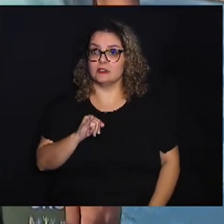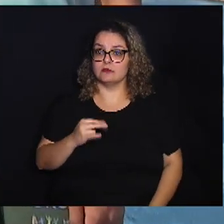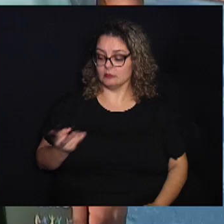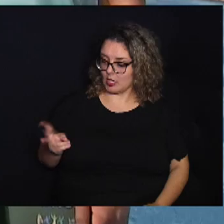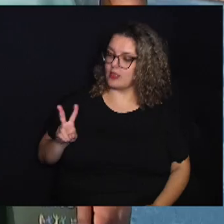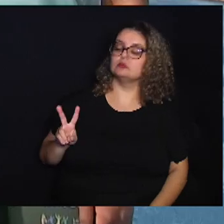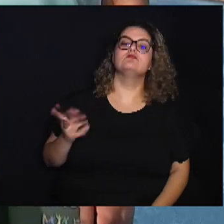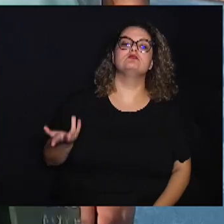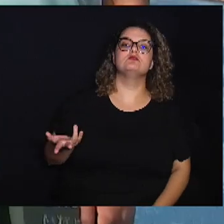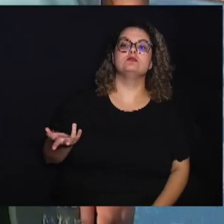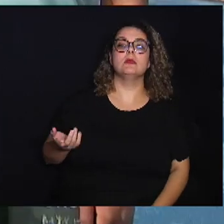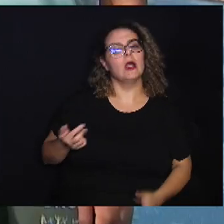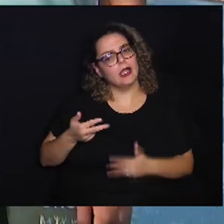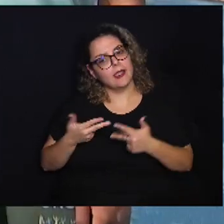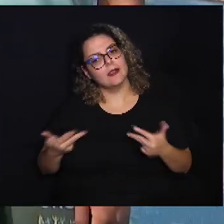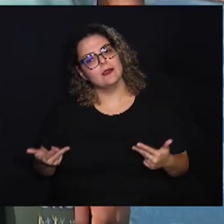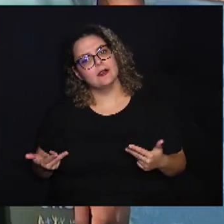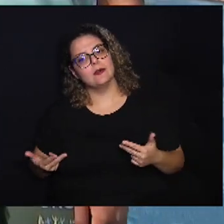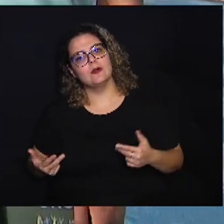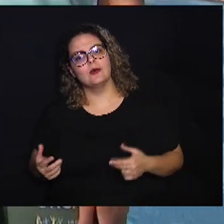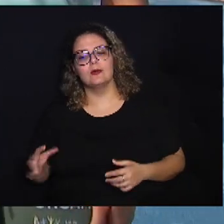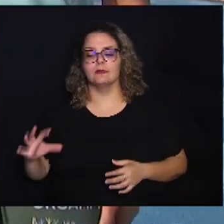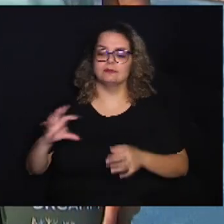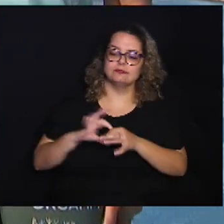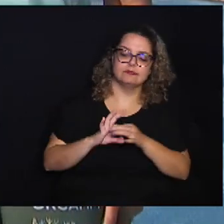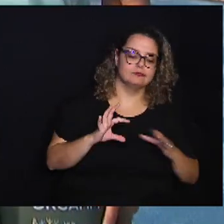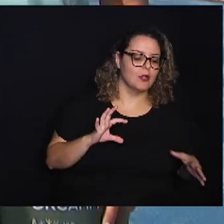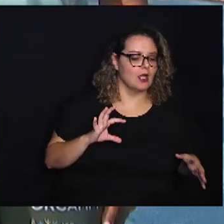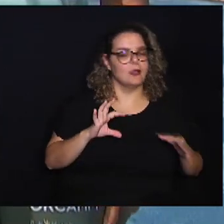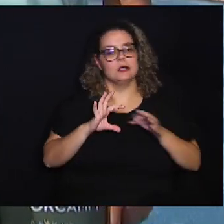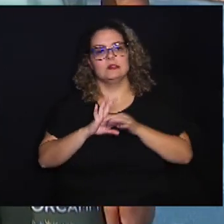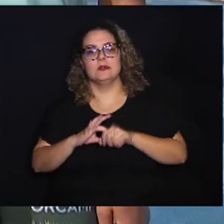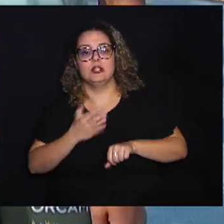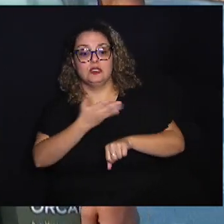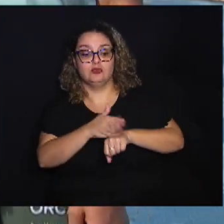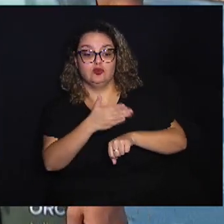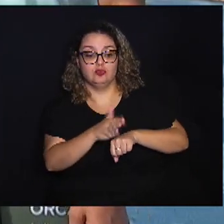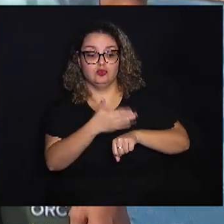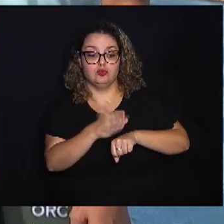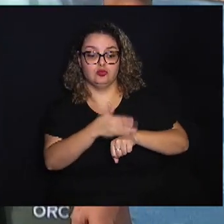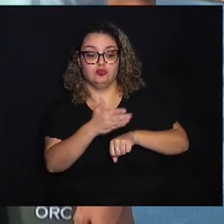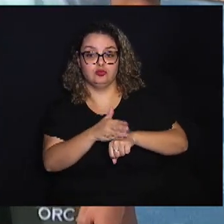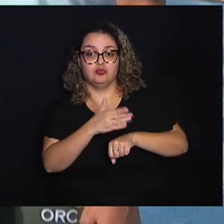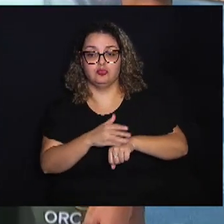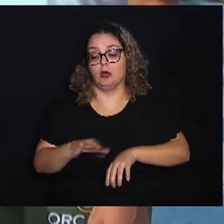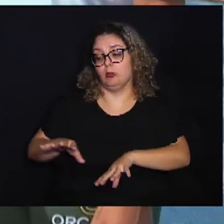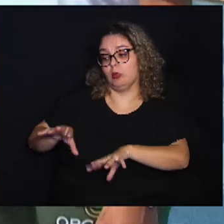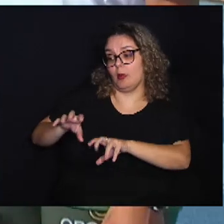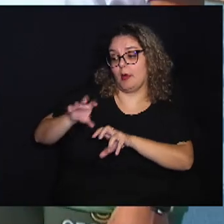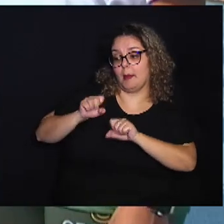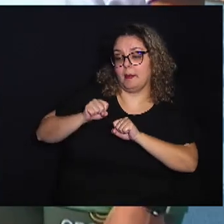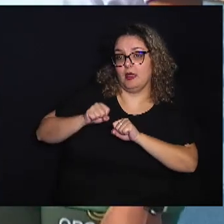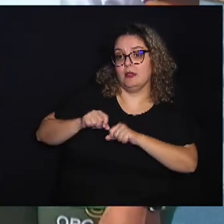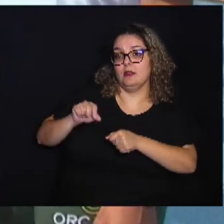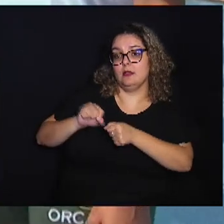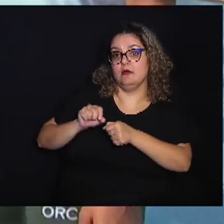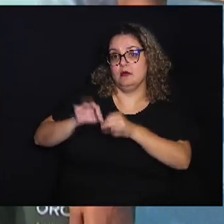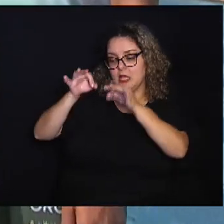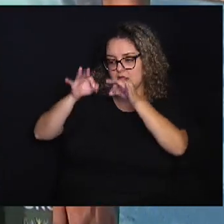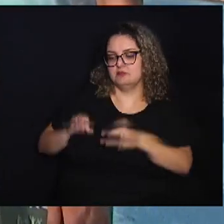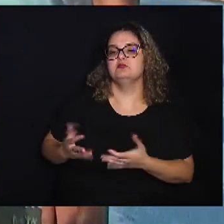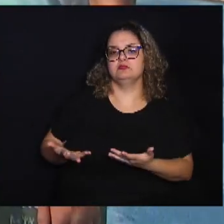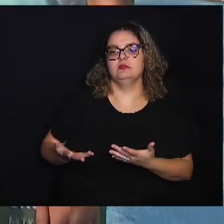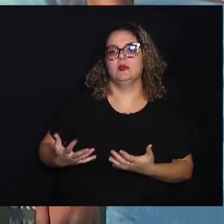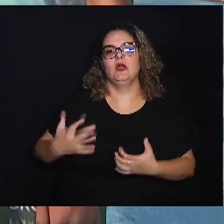né? Aquele negócio, uma coisa puxa a outra, o treinador treina ela daquele jeito especial, ela vai e faz com destreza e